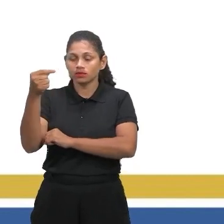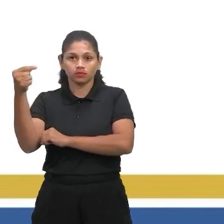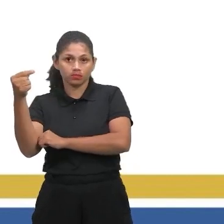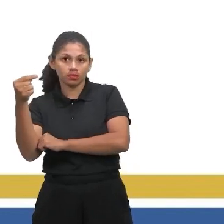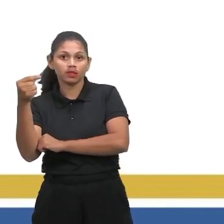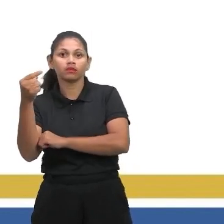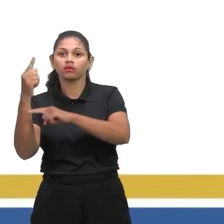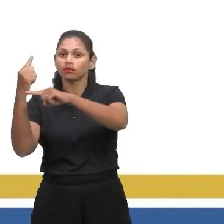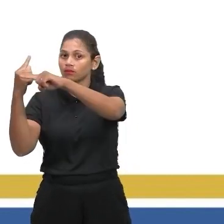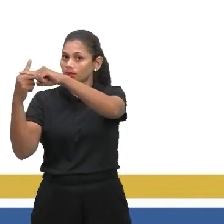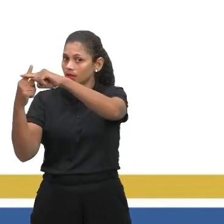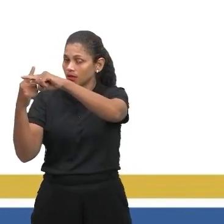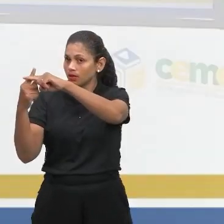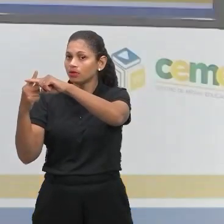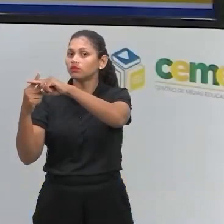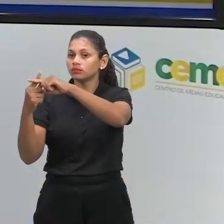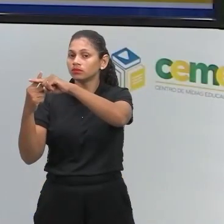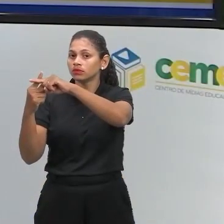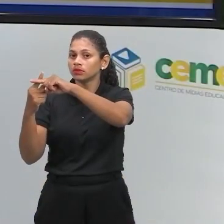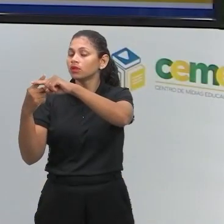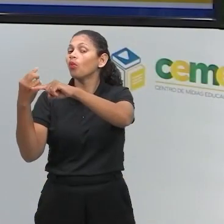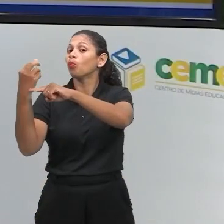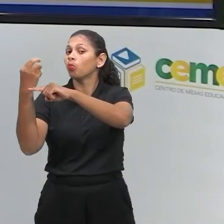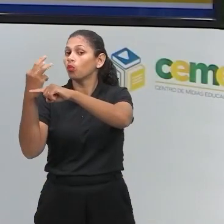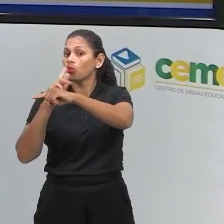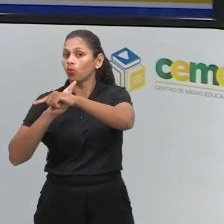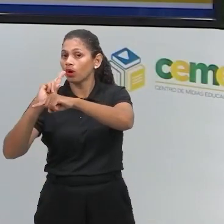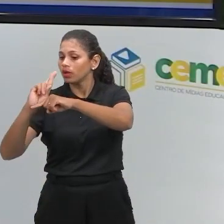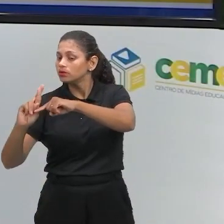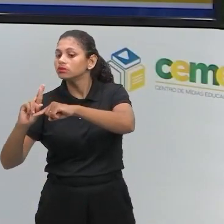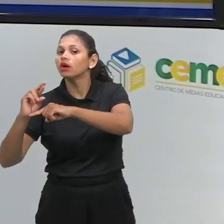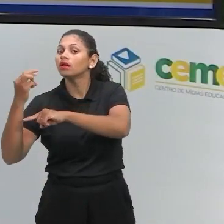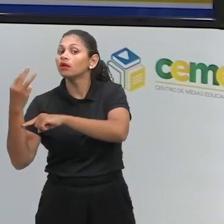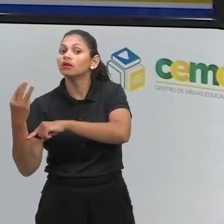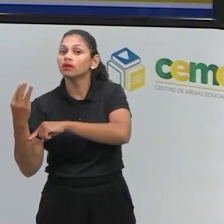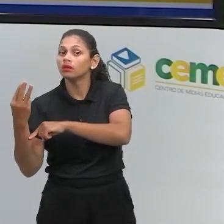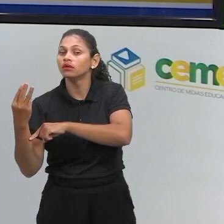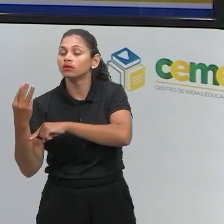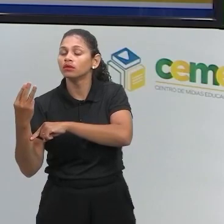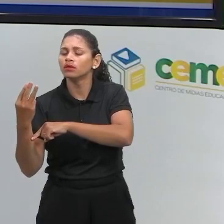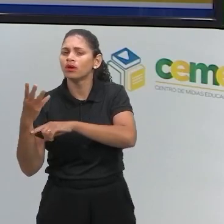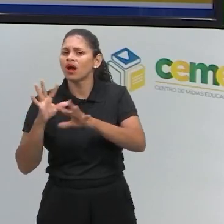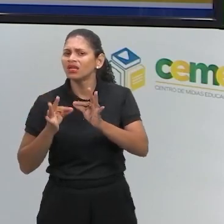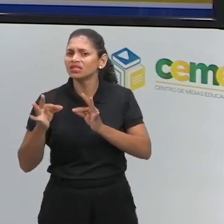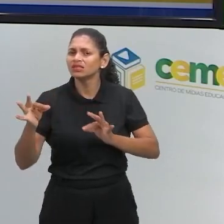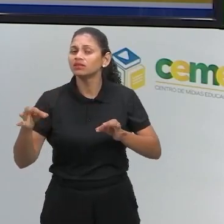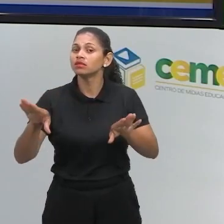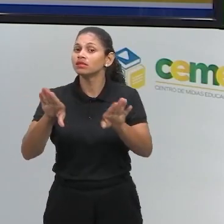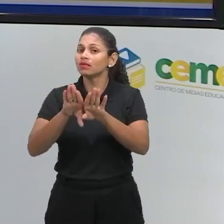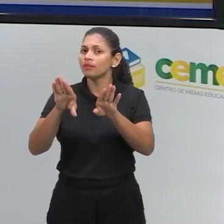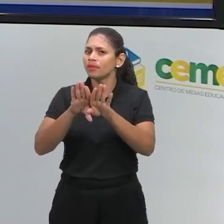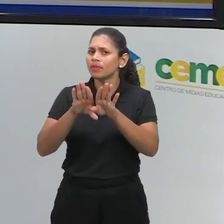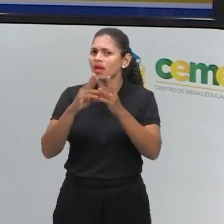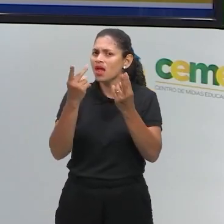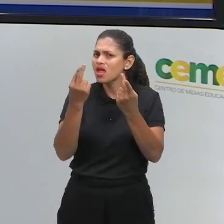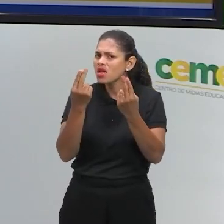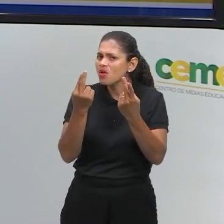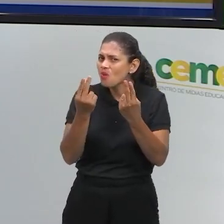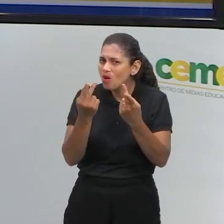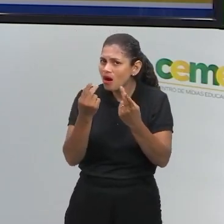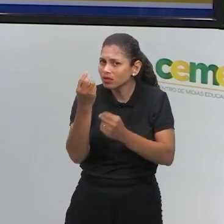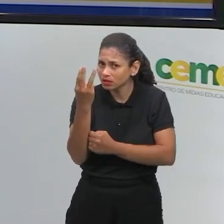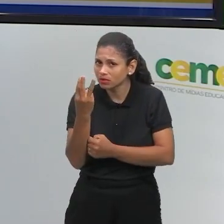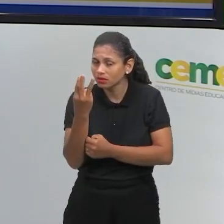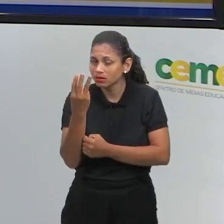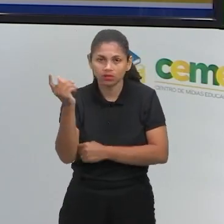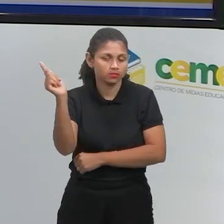igual a 3. Esse foi o deslocamento. Professor, mas a distância também vai ser igual a 3? Não. A distância é o tanto